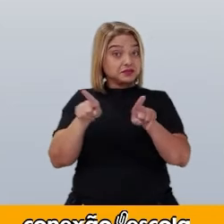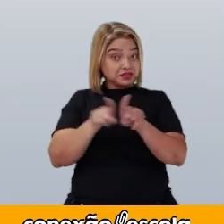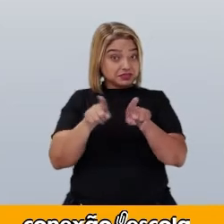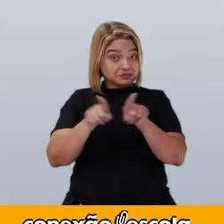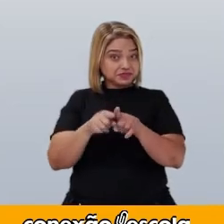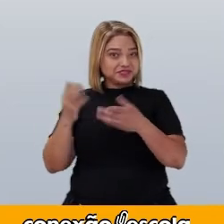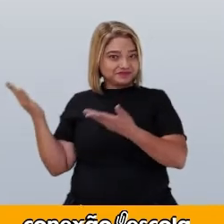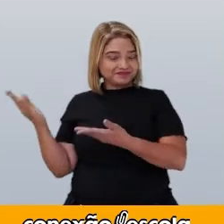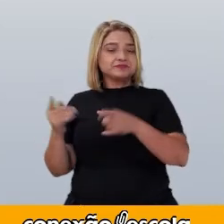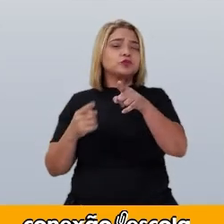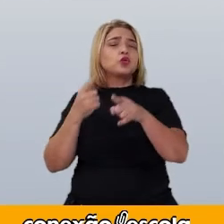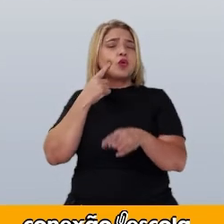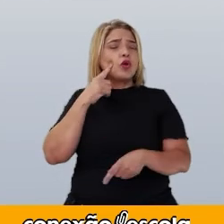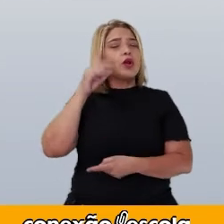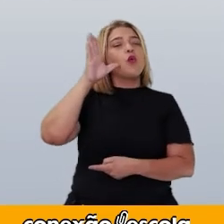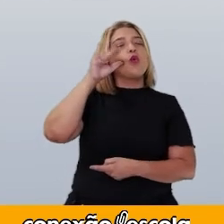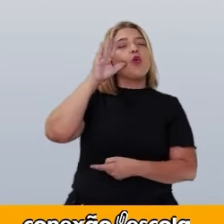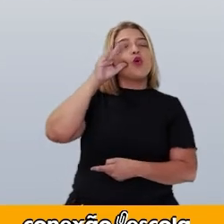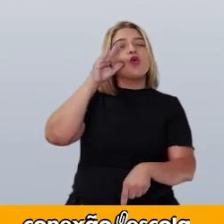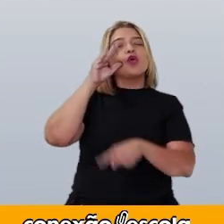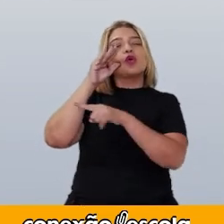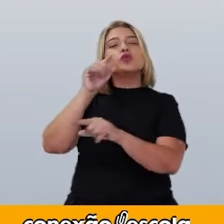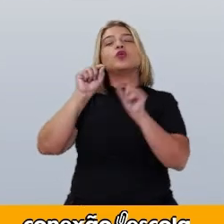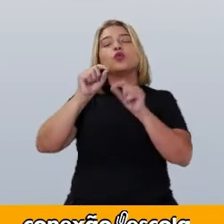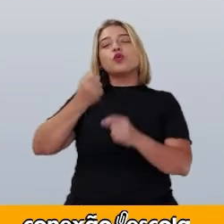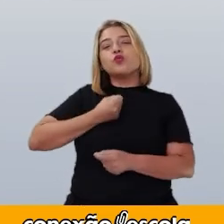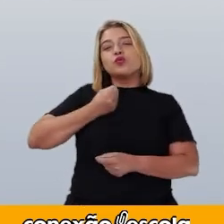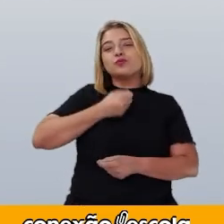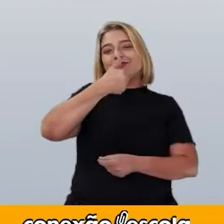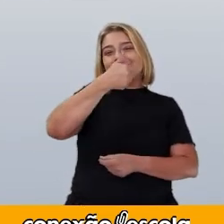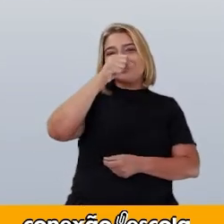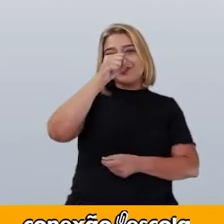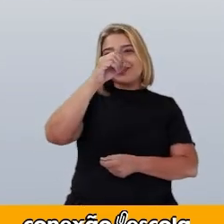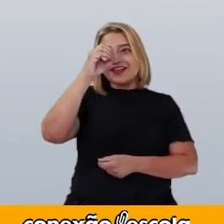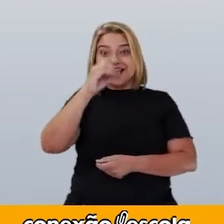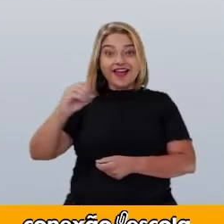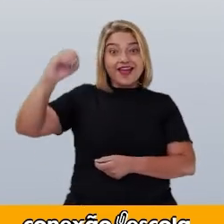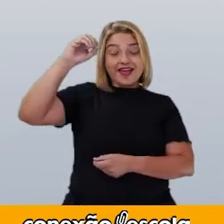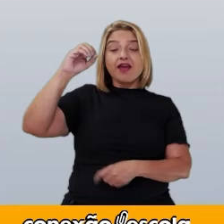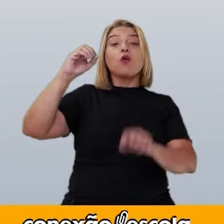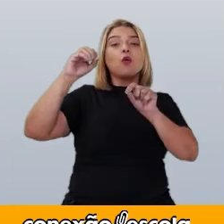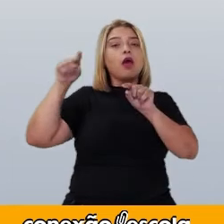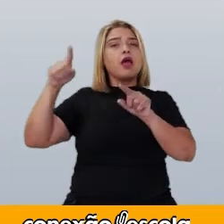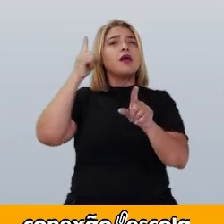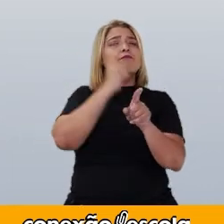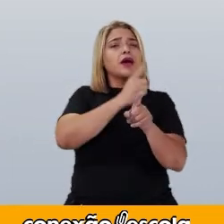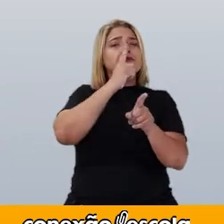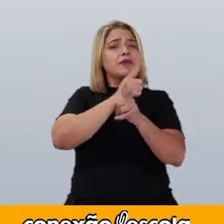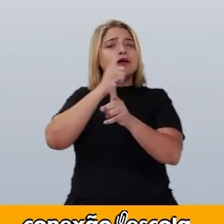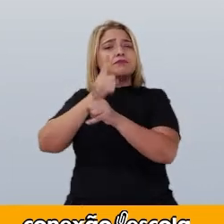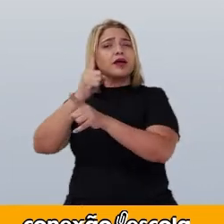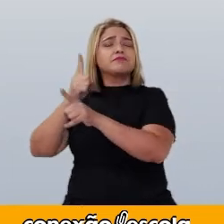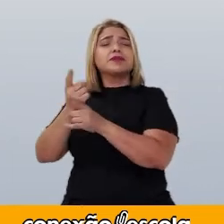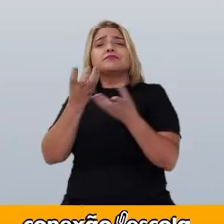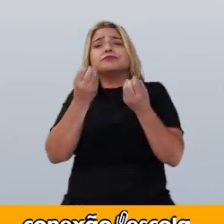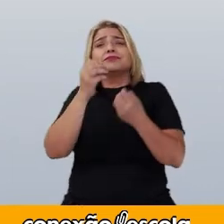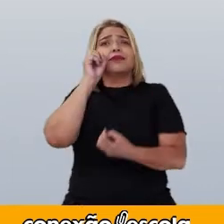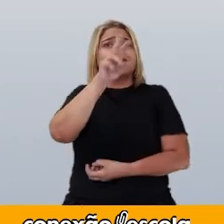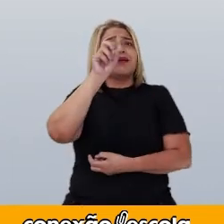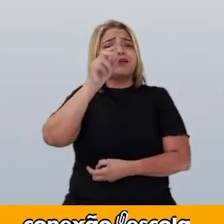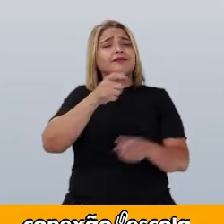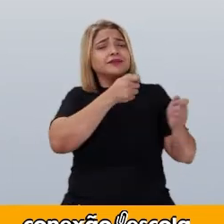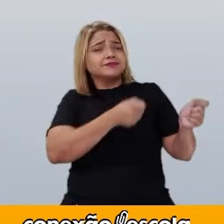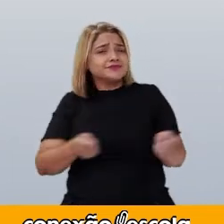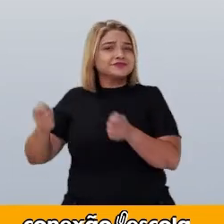Uma curiosidade sobre o ângulo de 180 graus é que ele é muito encontrado em nosso cotidiano